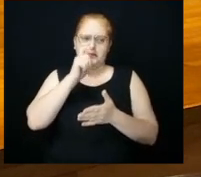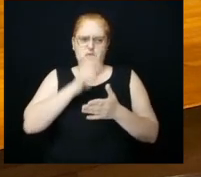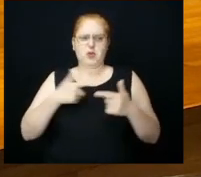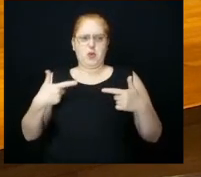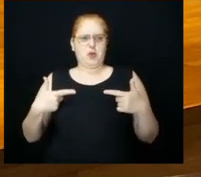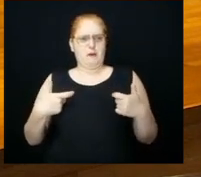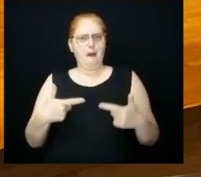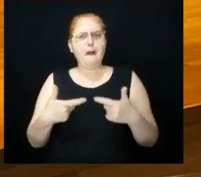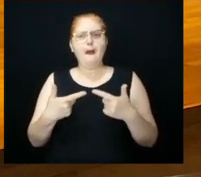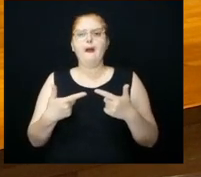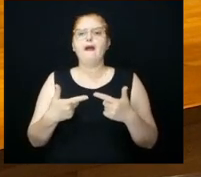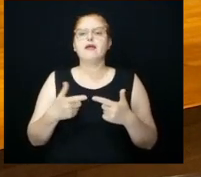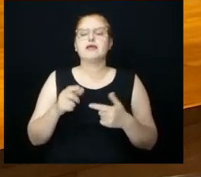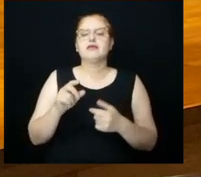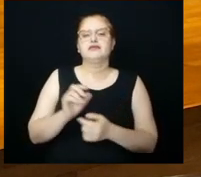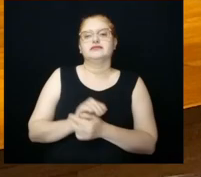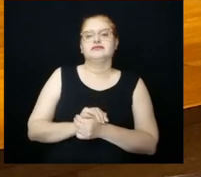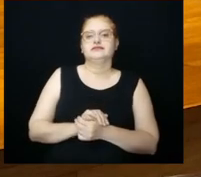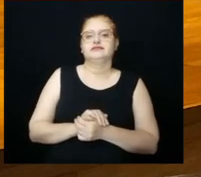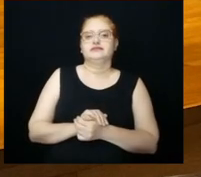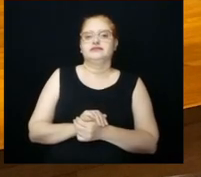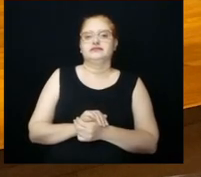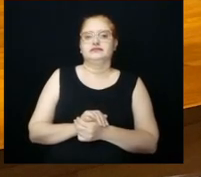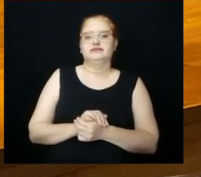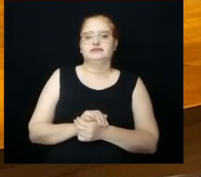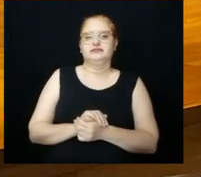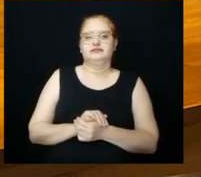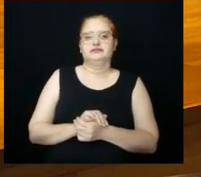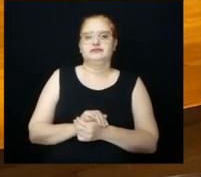um guerreiro chamado,